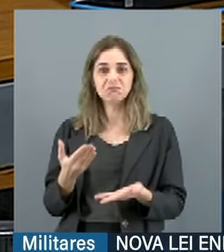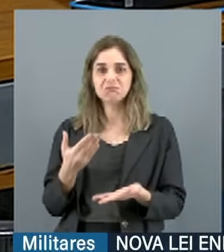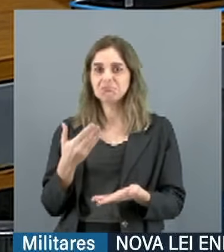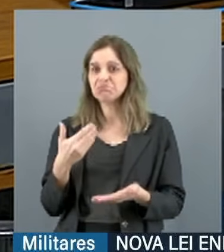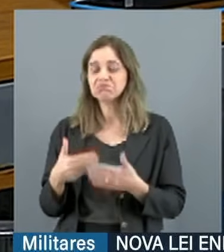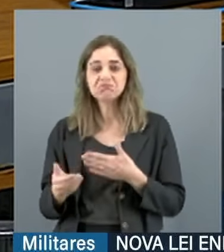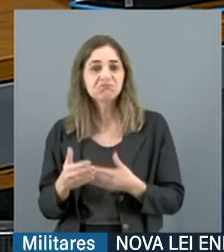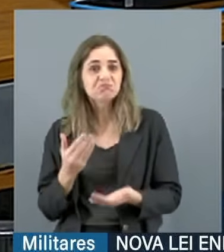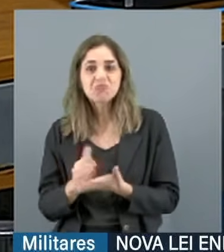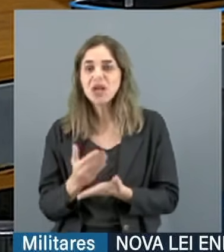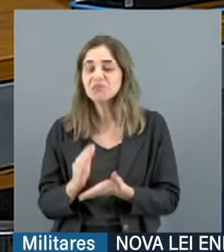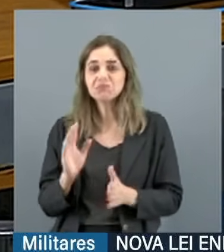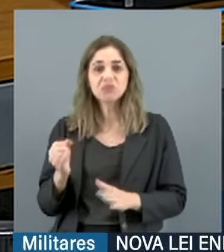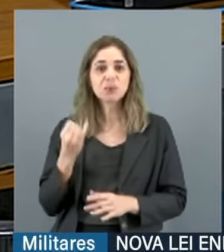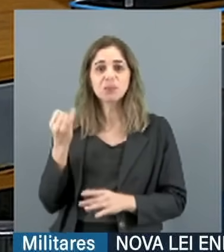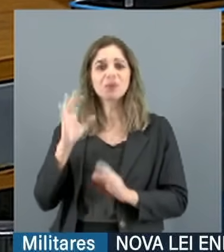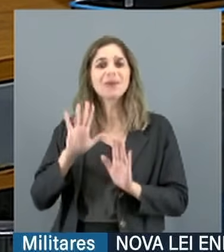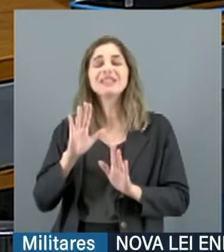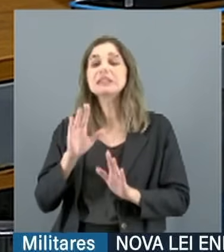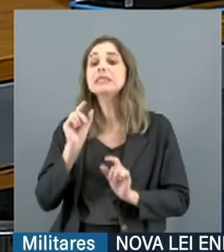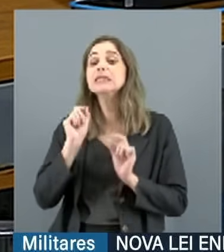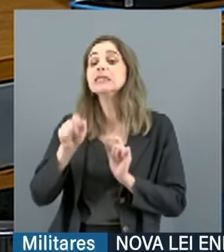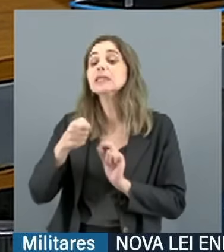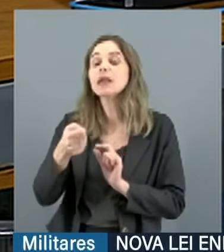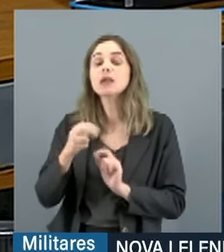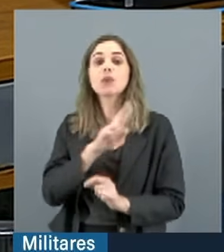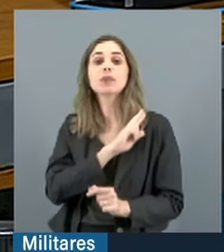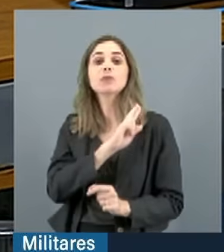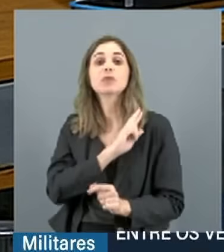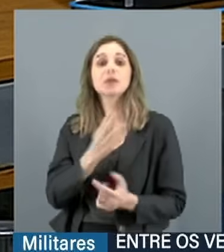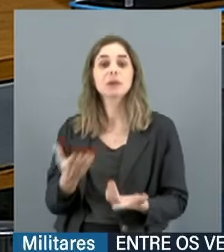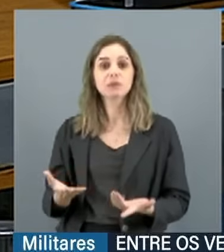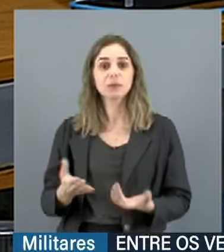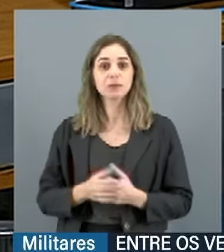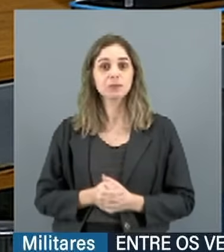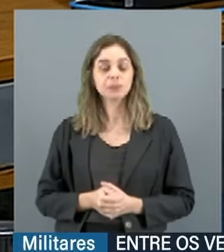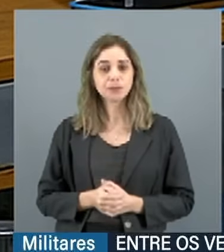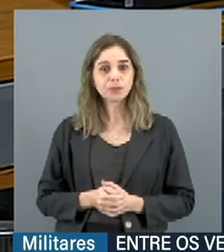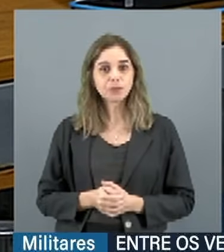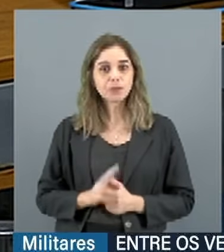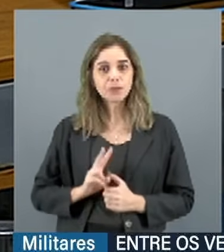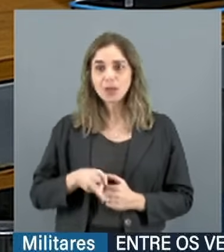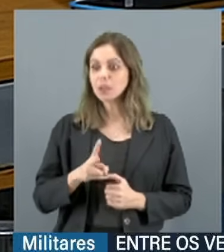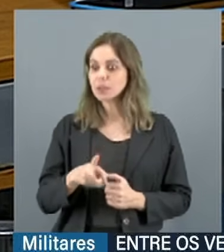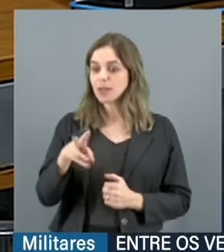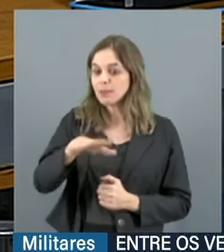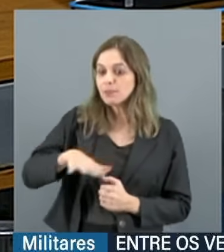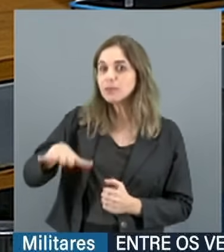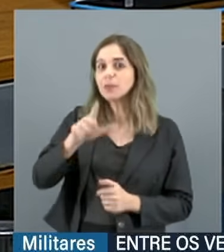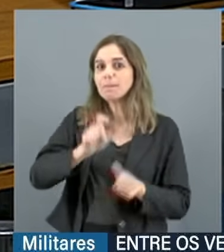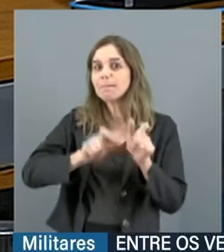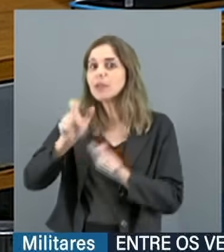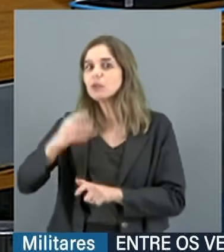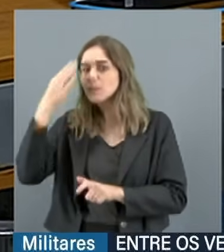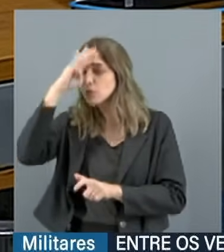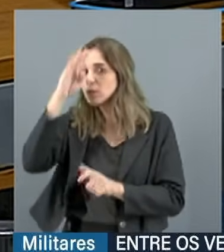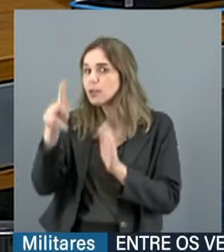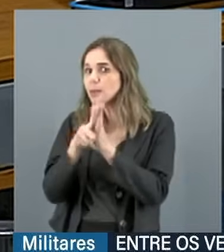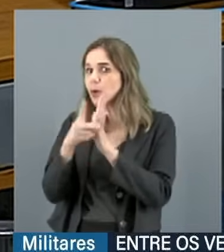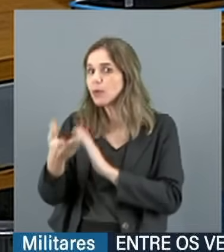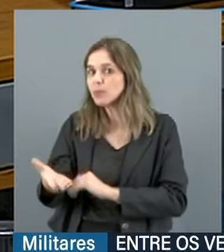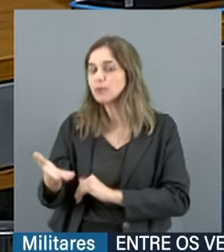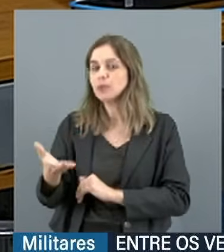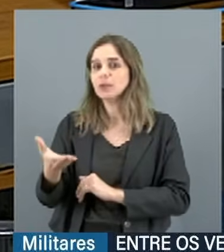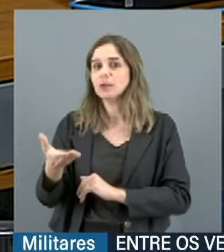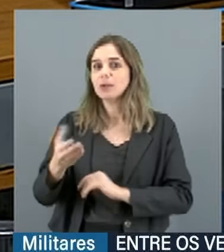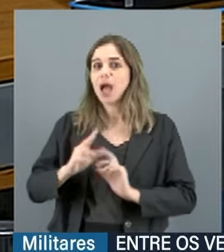mas quem pediu para que isso acontecesse? E toda vez que eles mostram a cena, são os bolsonaristas agindo, como o senhor também pediu que viesse aqui fazer